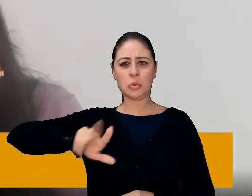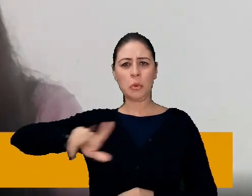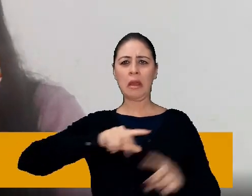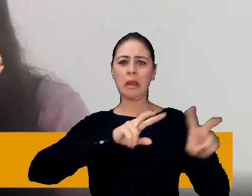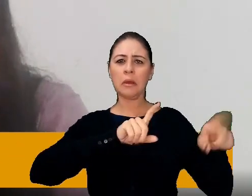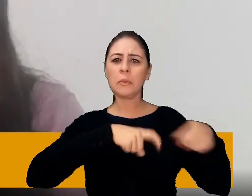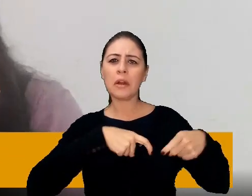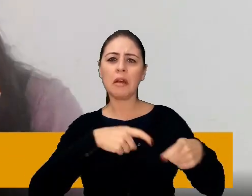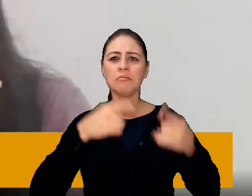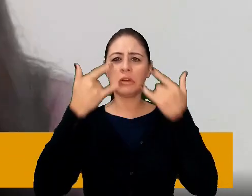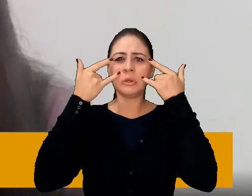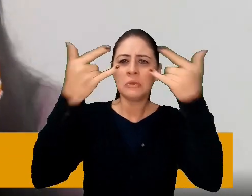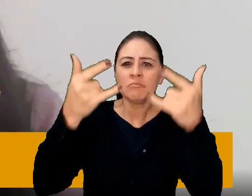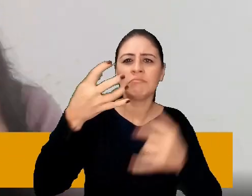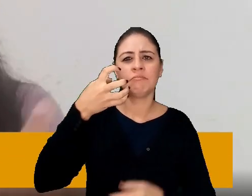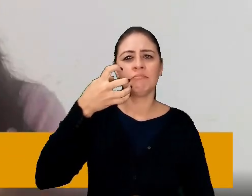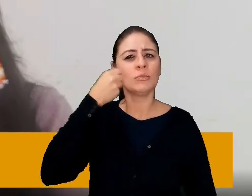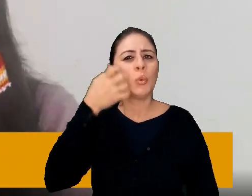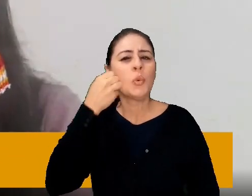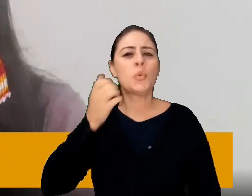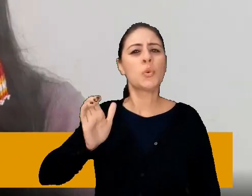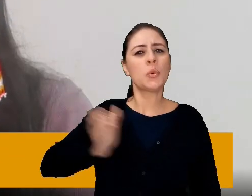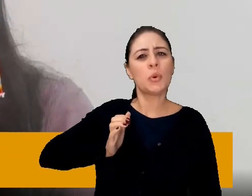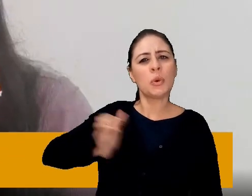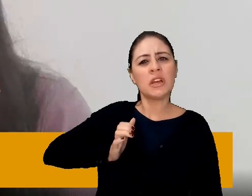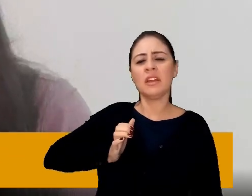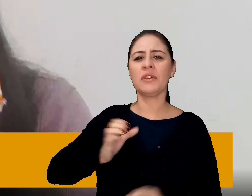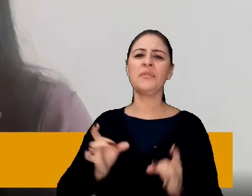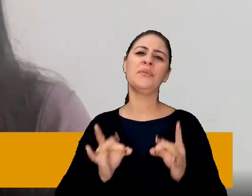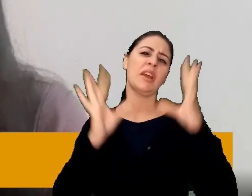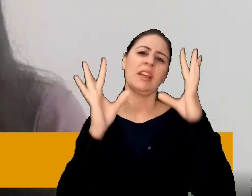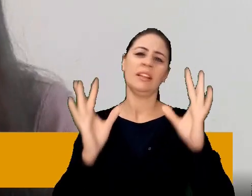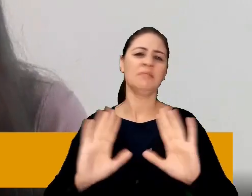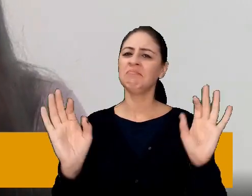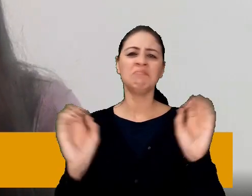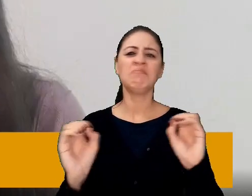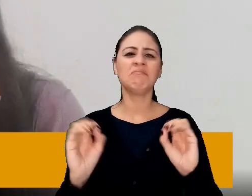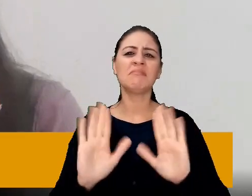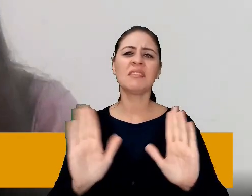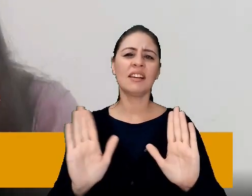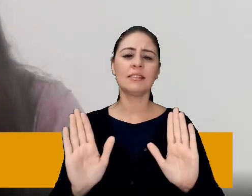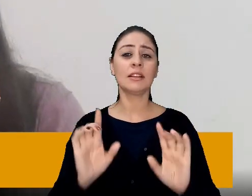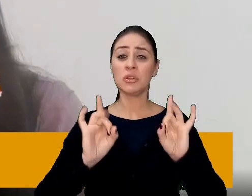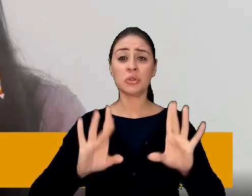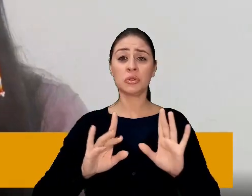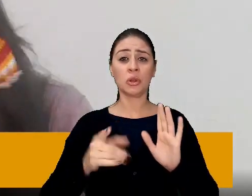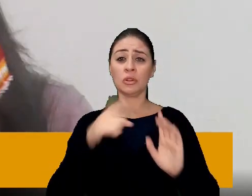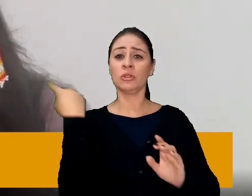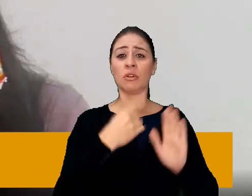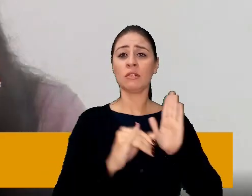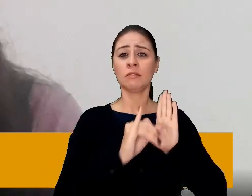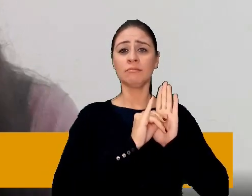terras ou para nós vender, ou para nós enriquecer, ou para nós... nada disso. É para a gente poder ser quem a gente